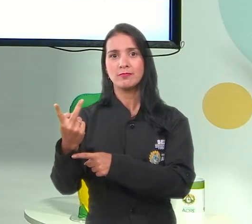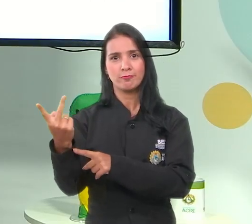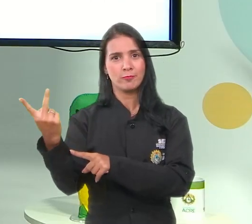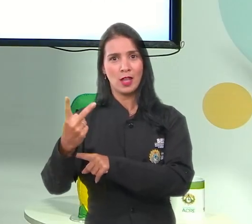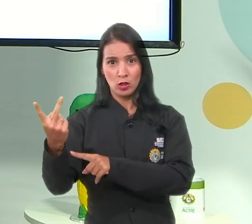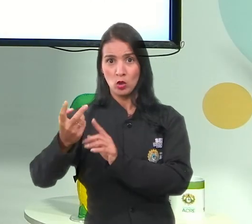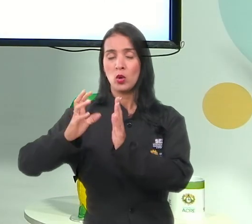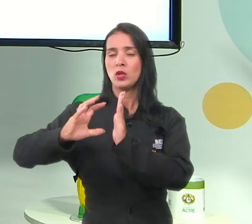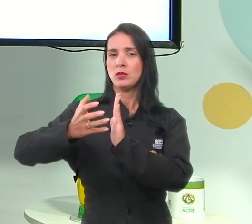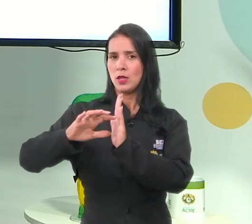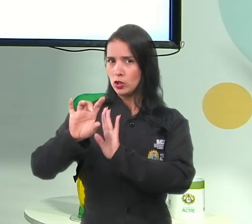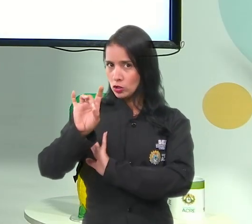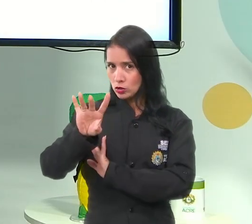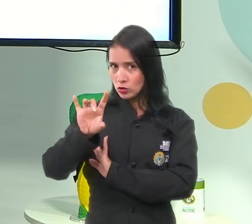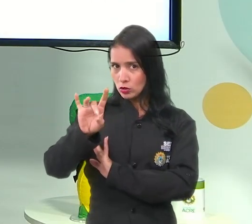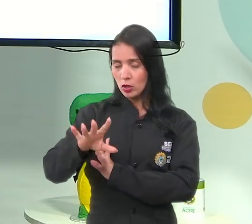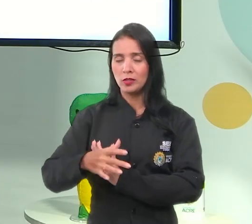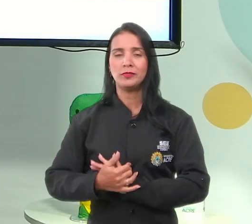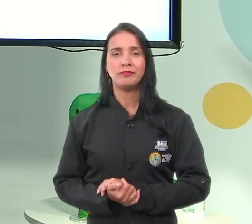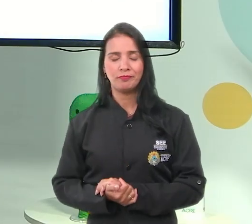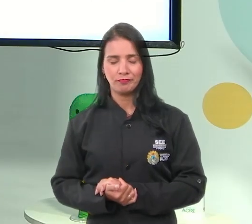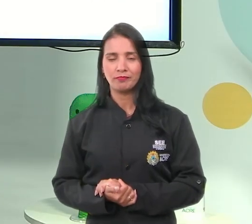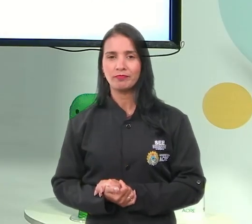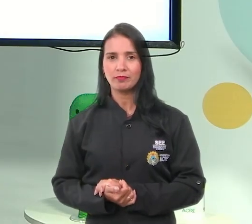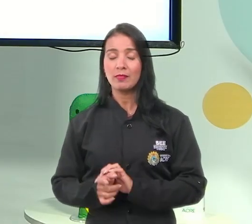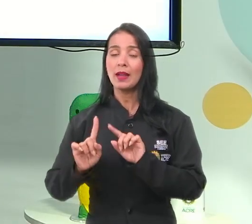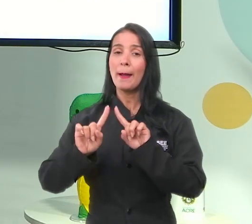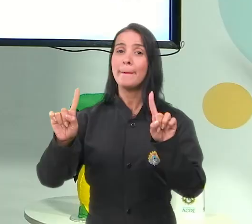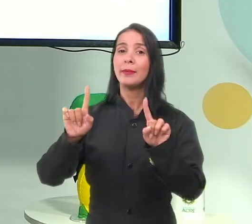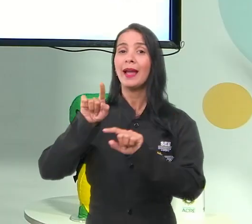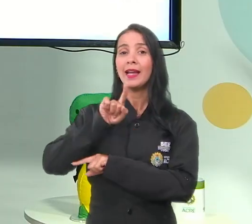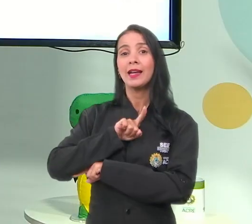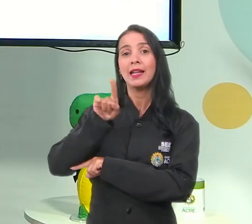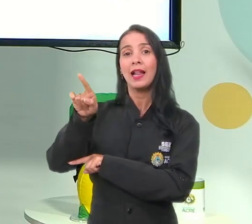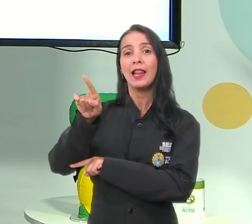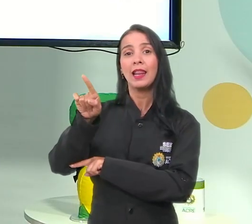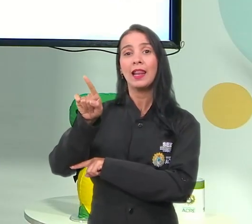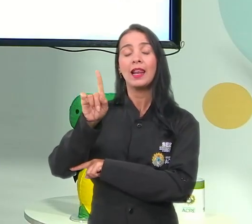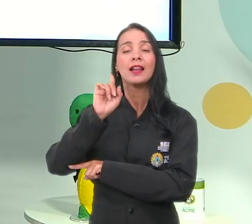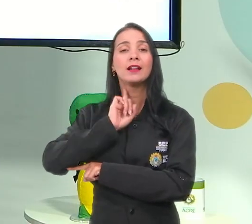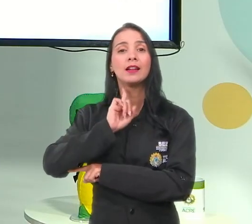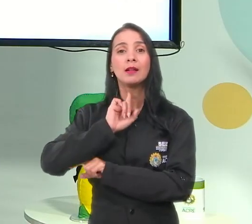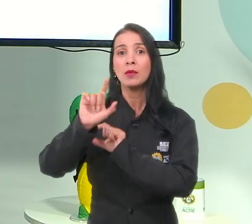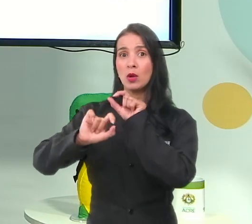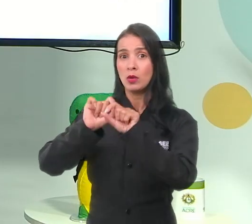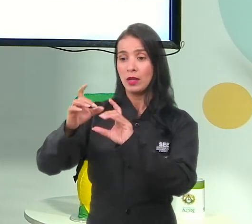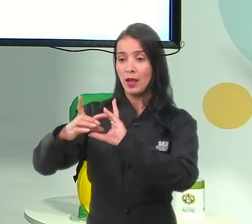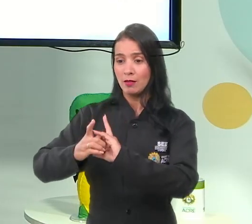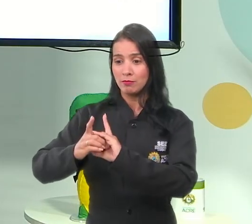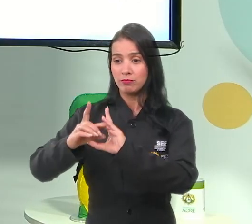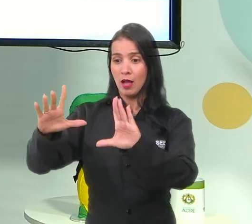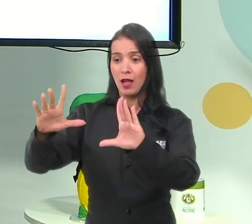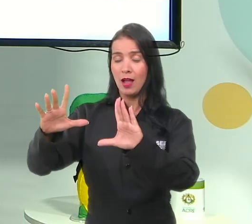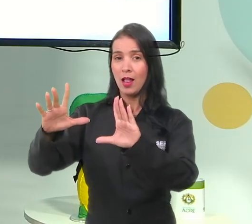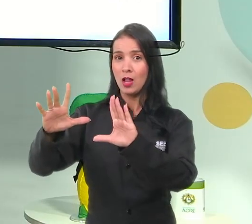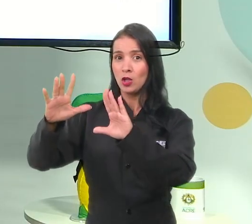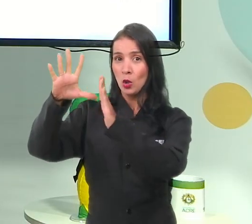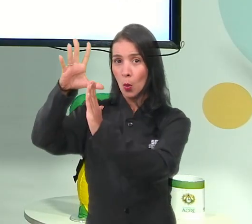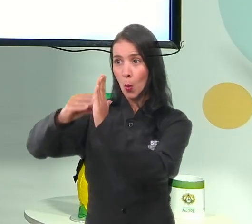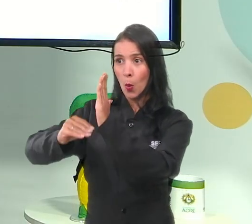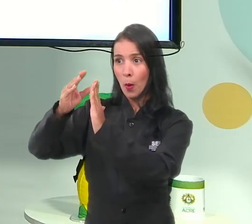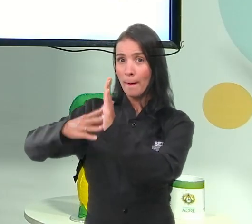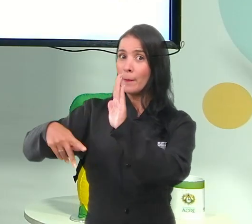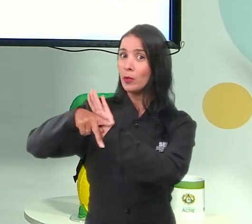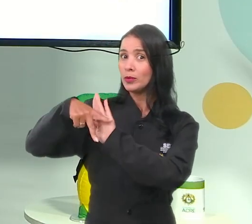dois partidos políticos. Mas isso se trata da democracia nos moldes americanos.